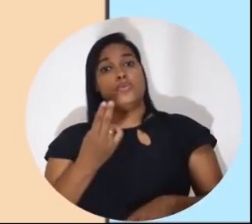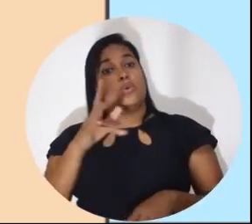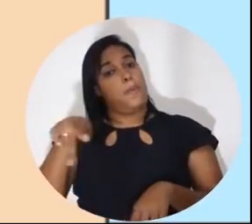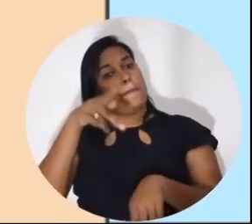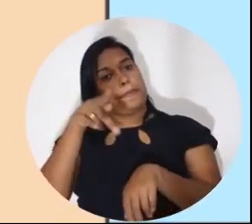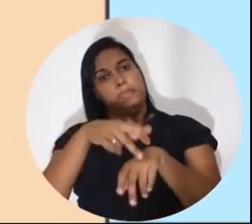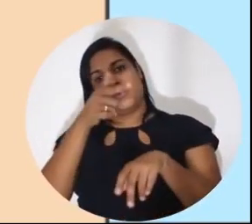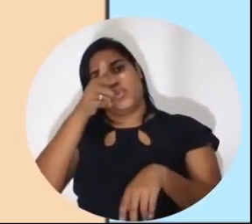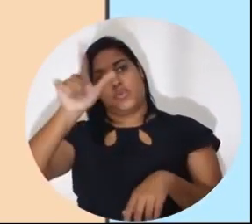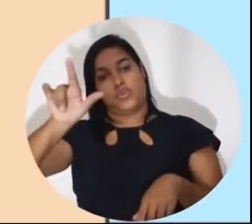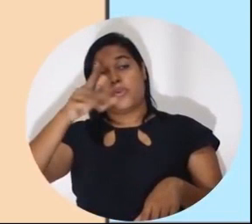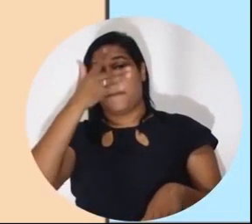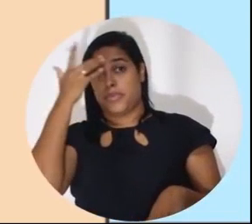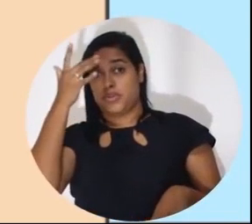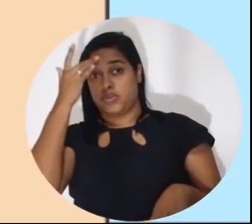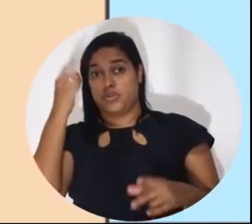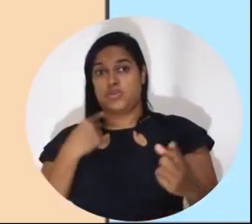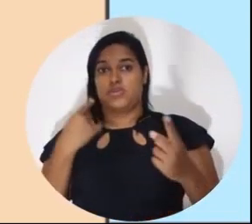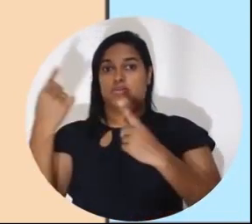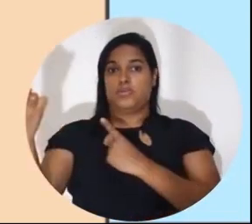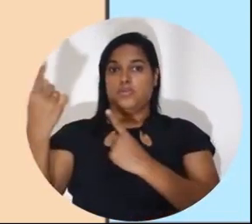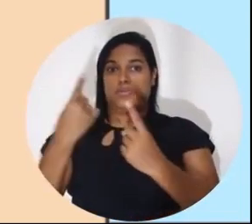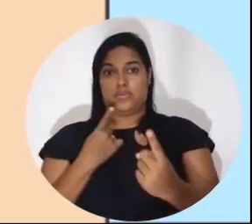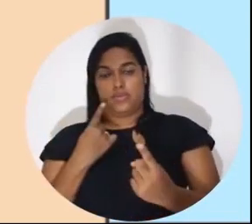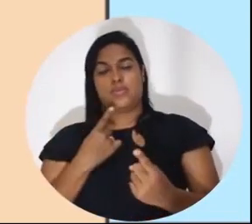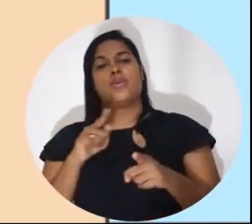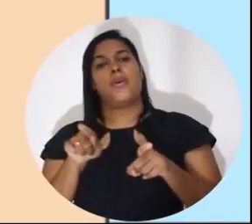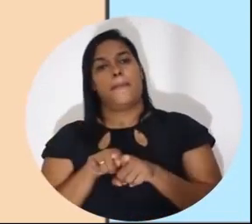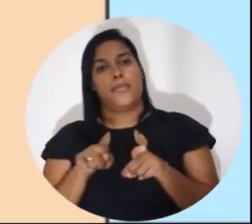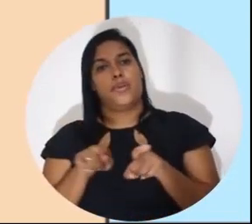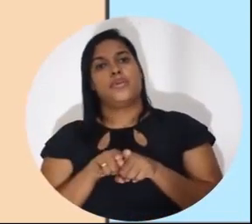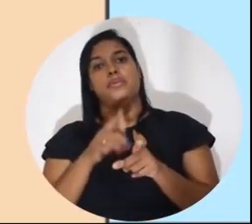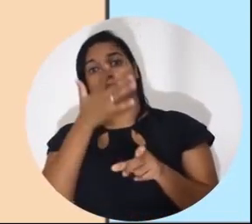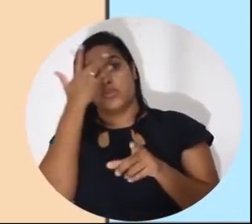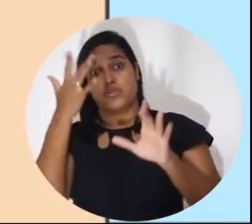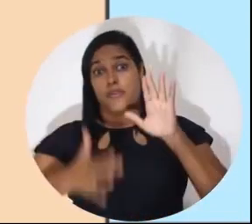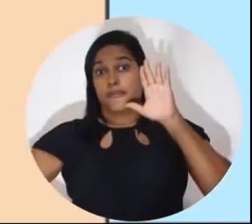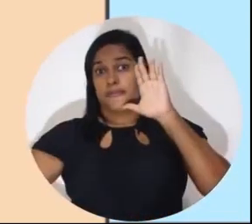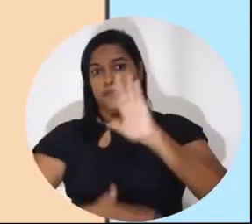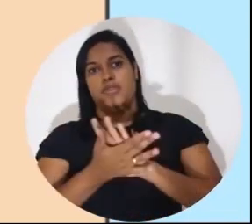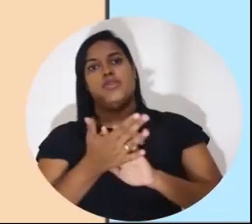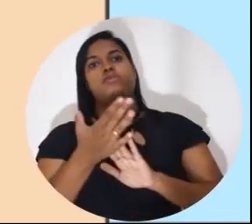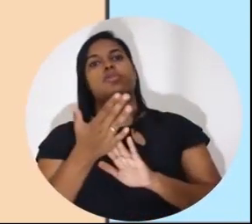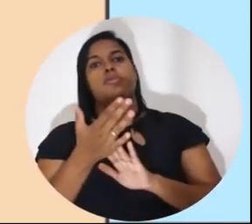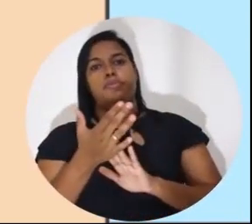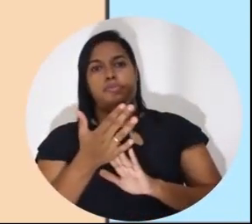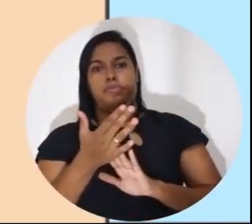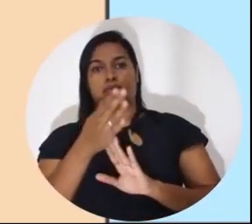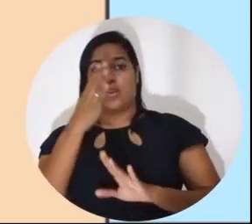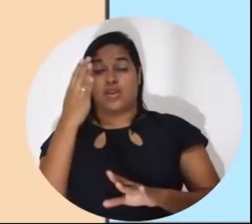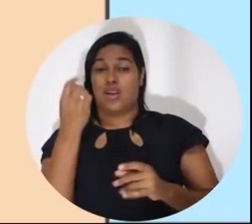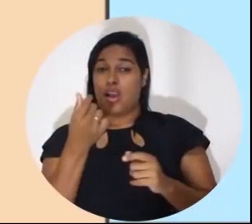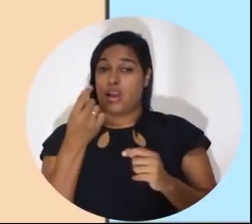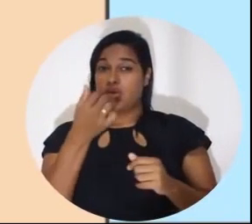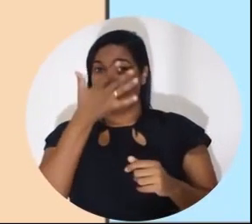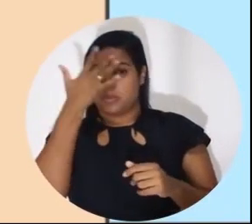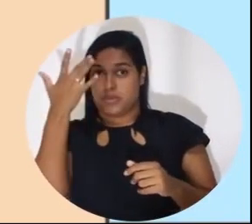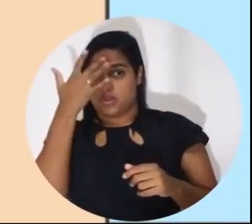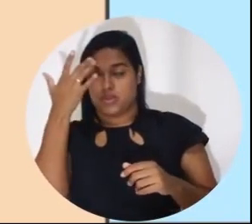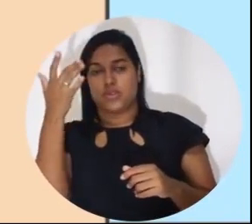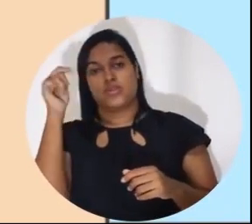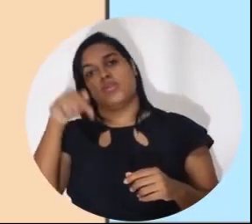exterior, isto é, de pessoas vindas do exterior ou de pessoas que irão viajar ao exterior. São gastos de